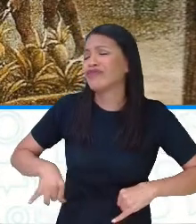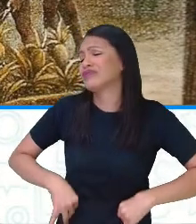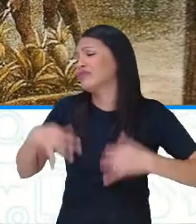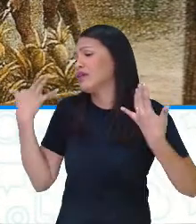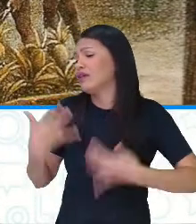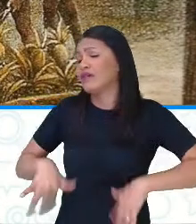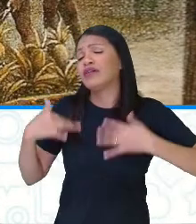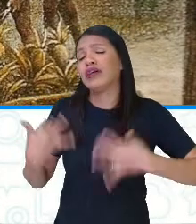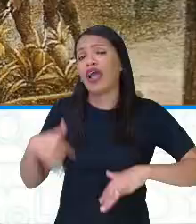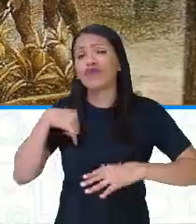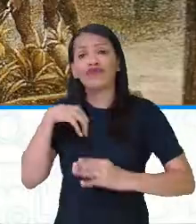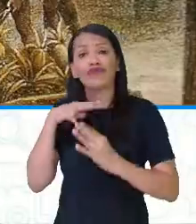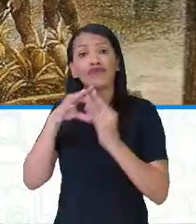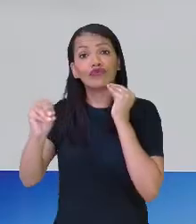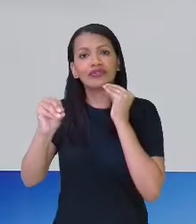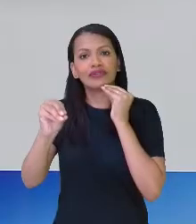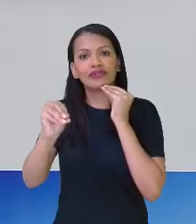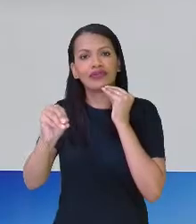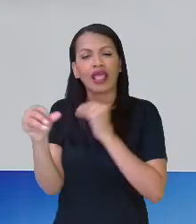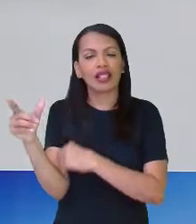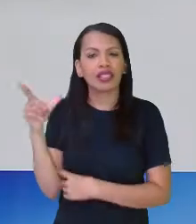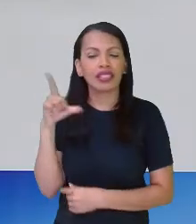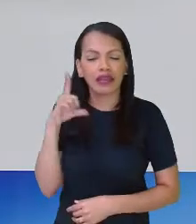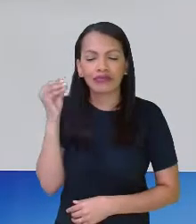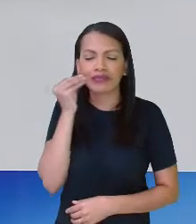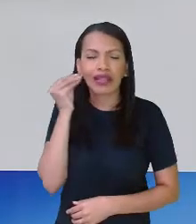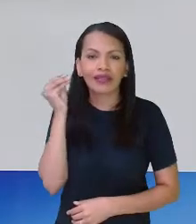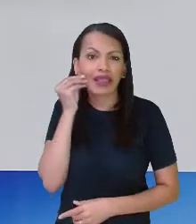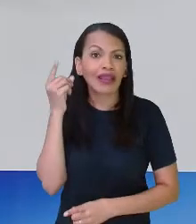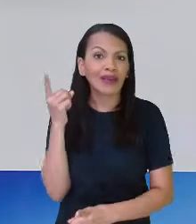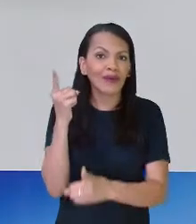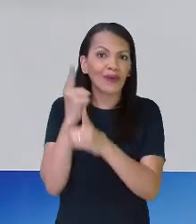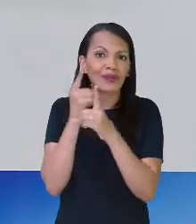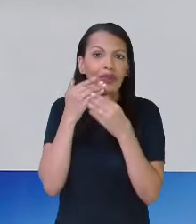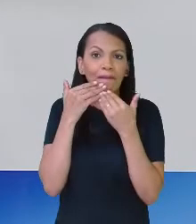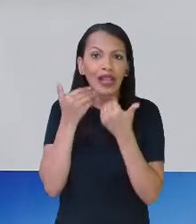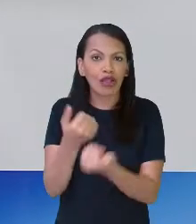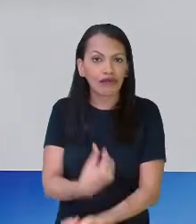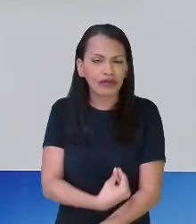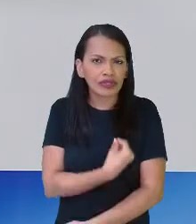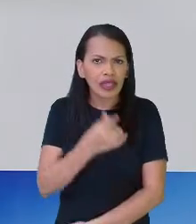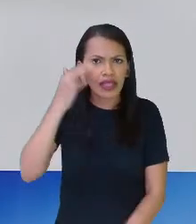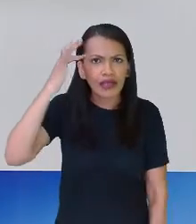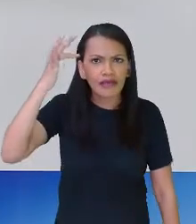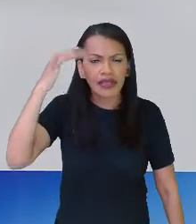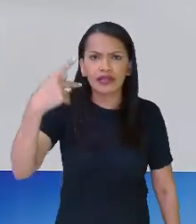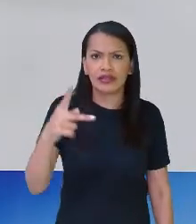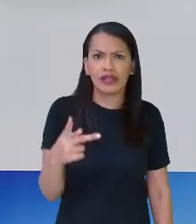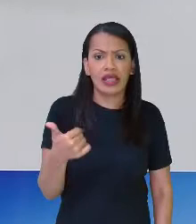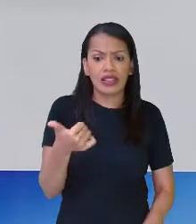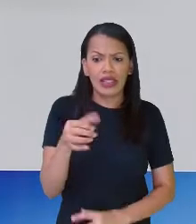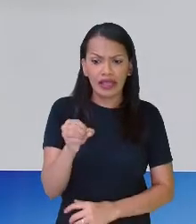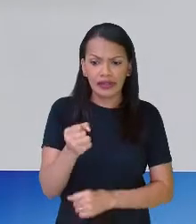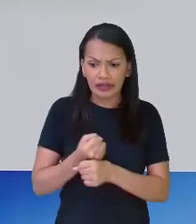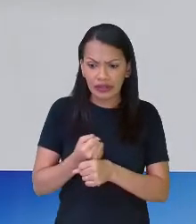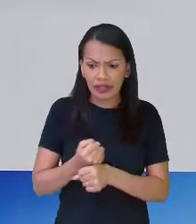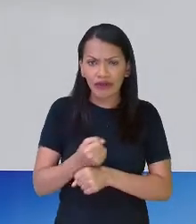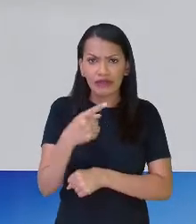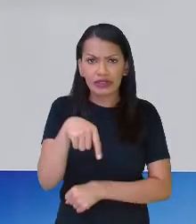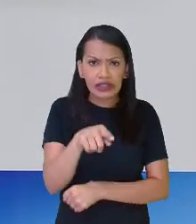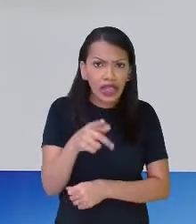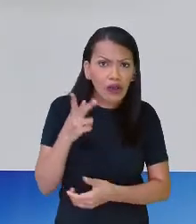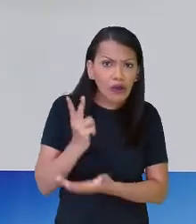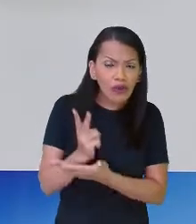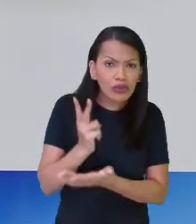estava passando e fugir. Tentar encontrar uma melhoria de vida. Porque imagina, você só vai ter 10 anos de vida se você